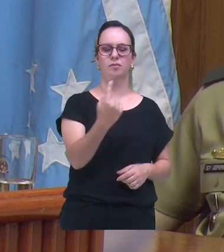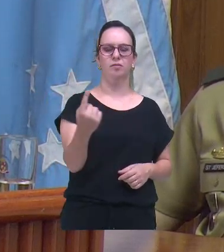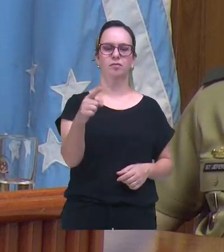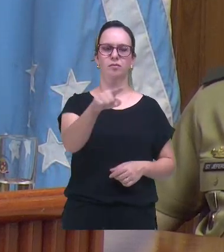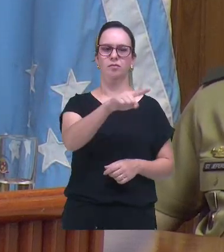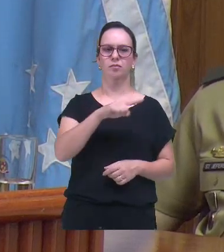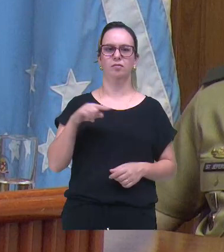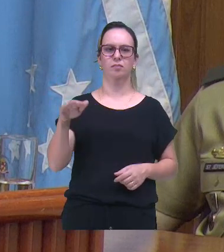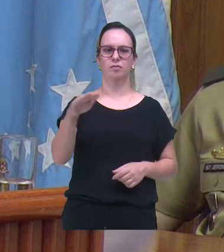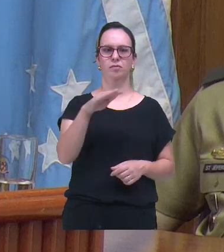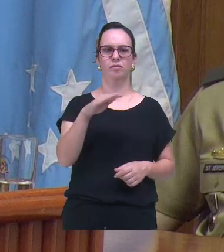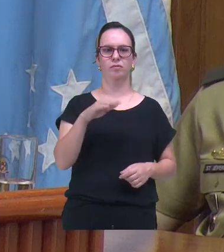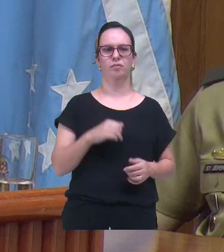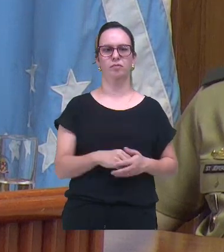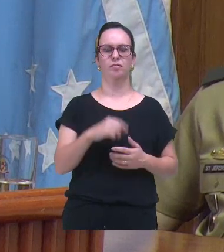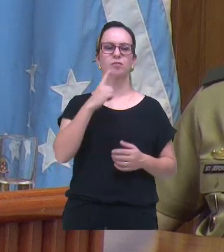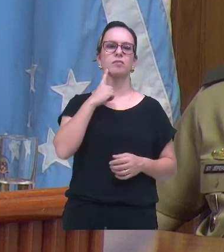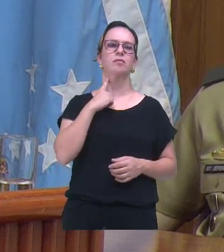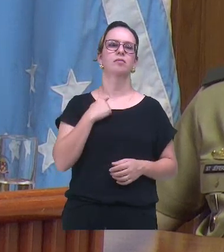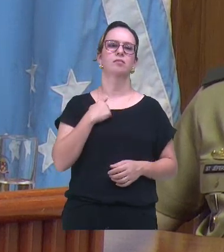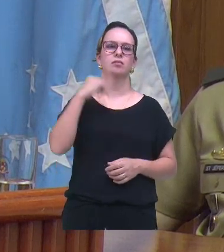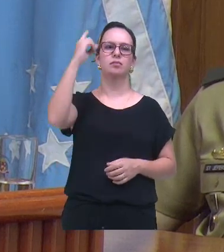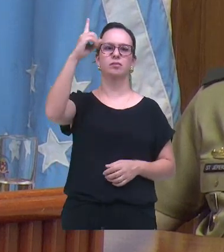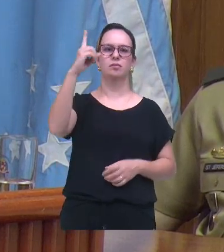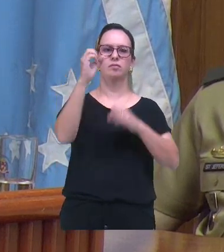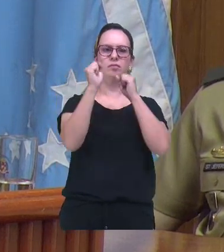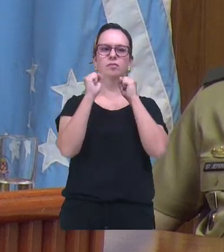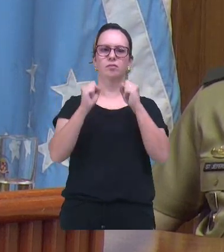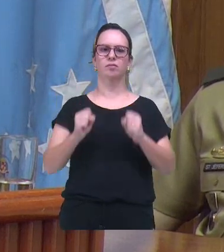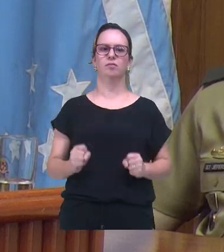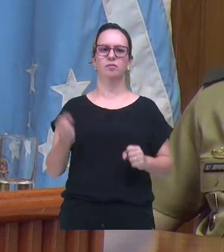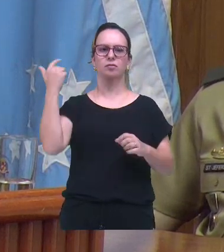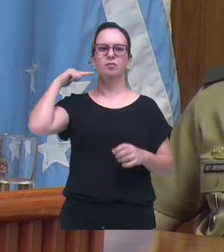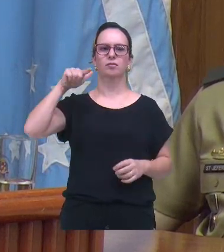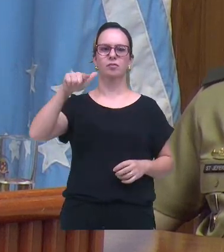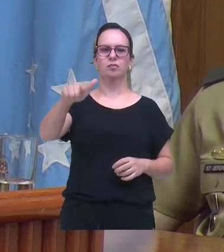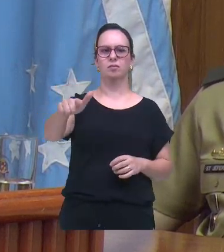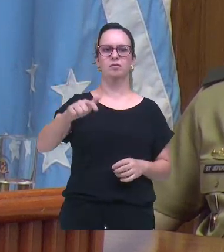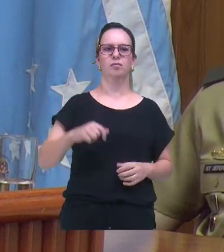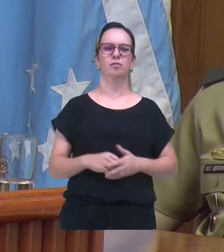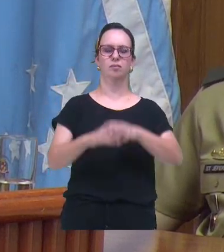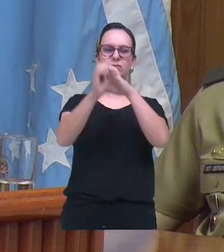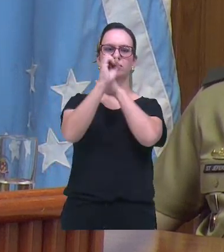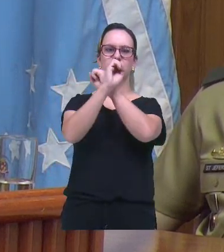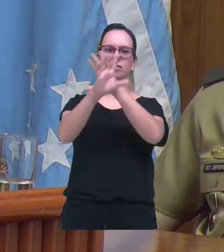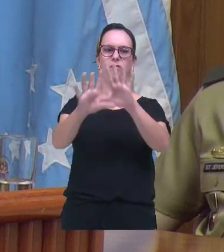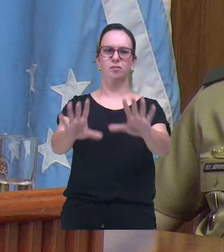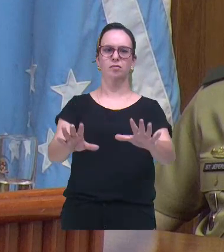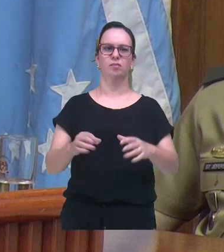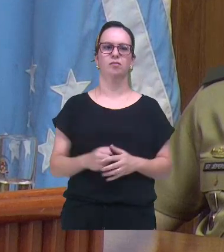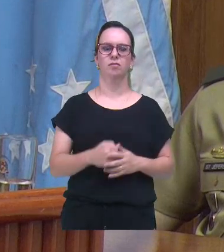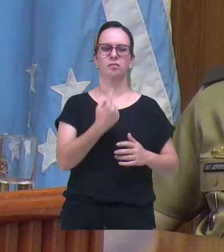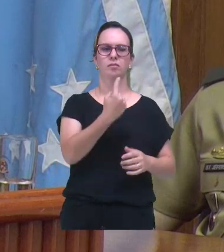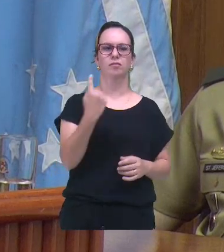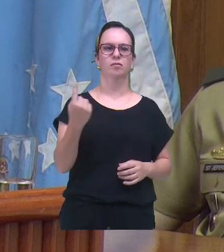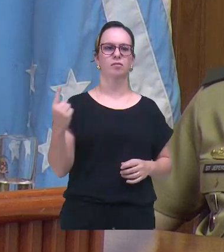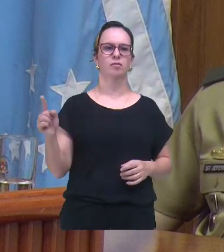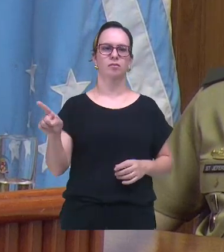desejo que Deus possa continuar abençoando